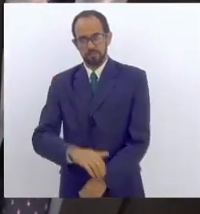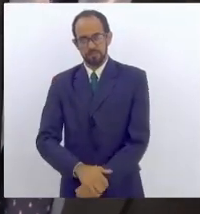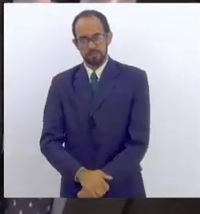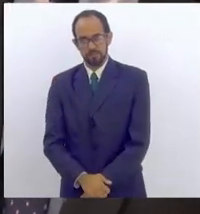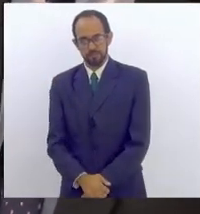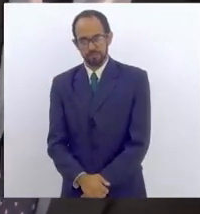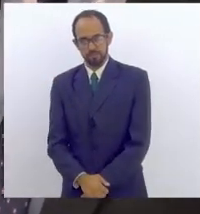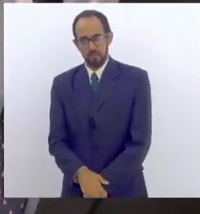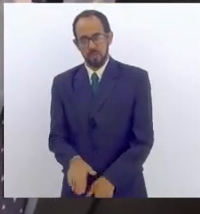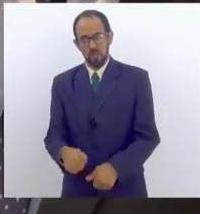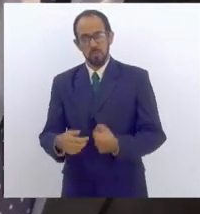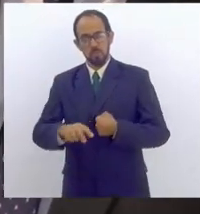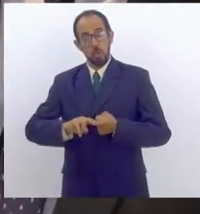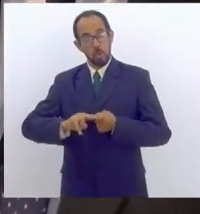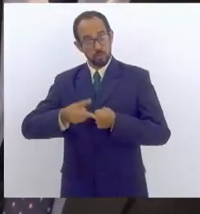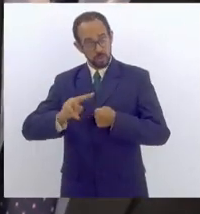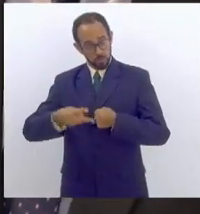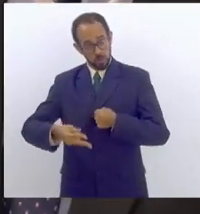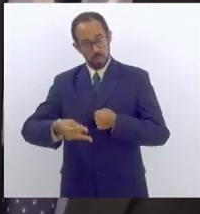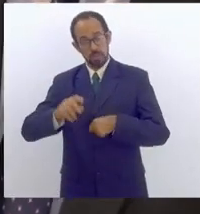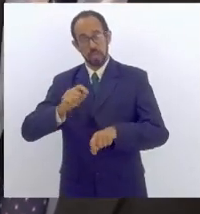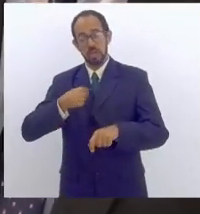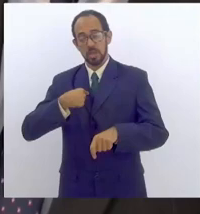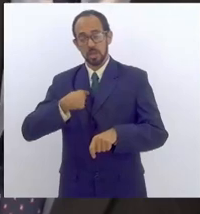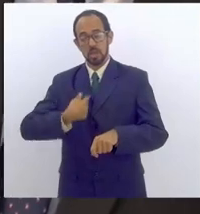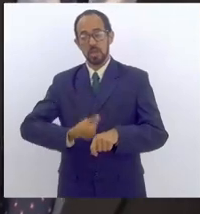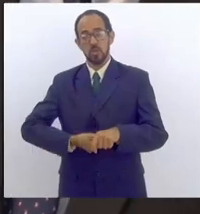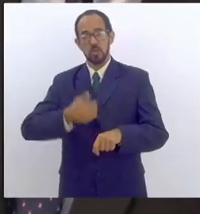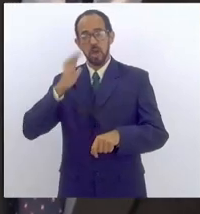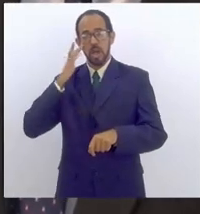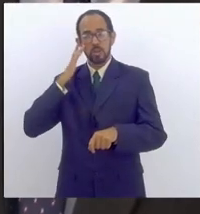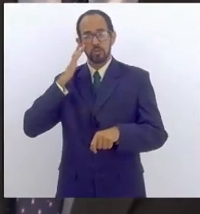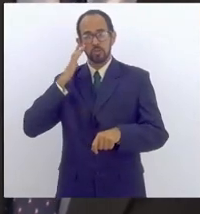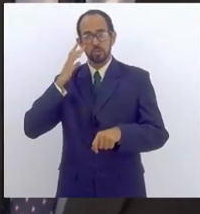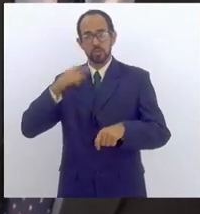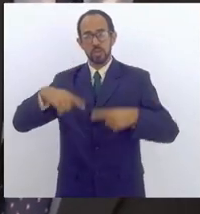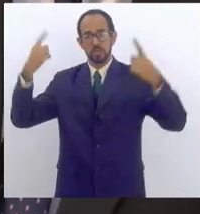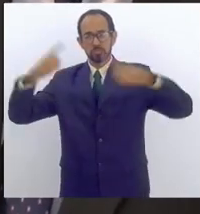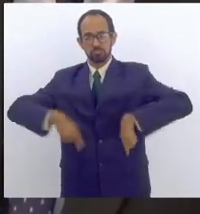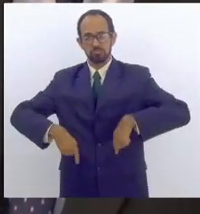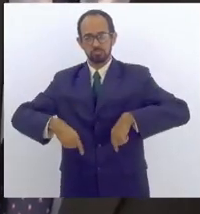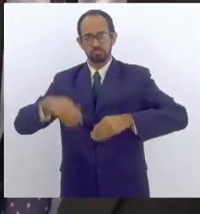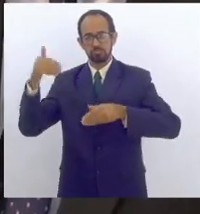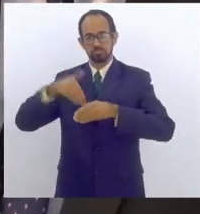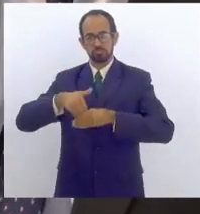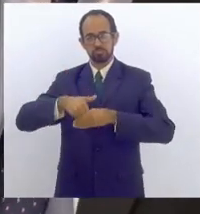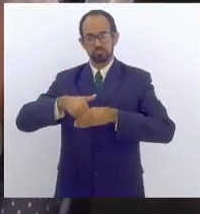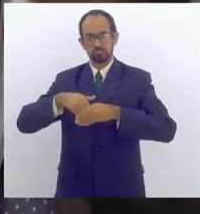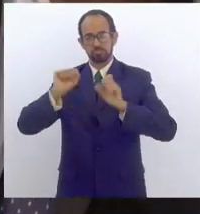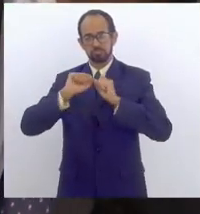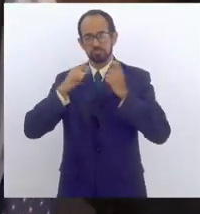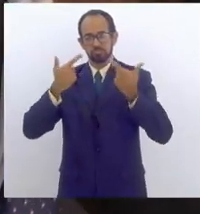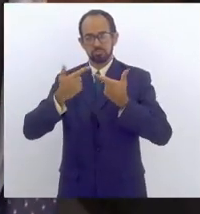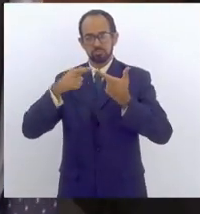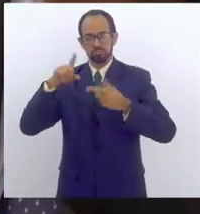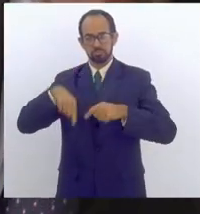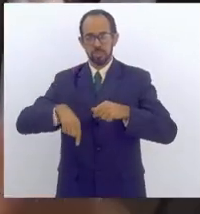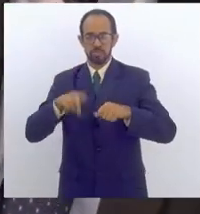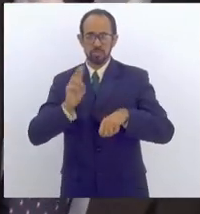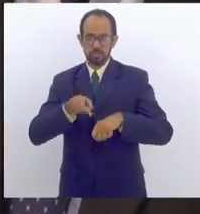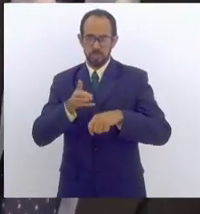de consequência, acho que as disputas eleitorais no parlamento são sempre